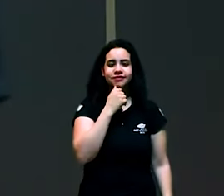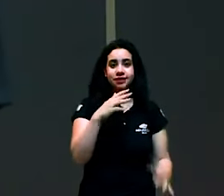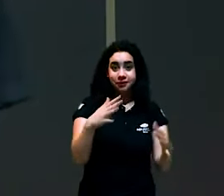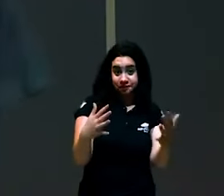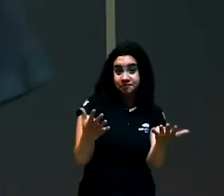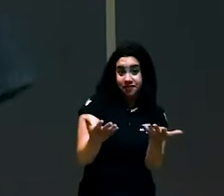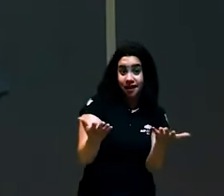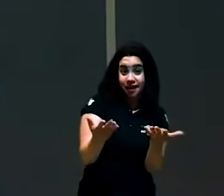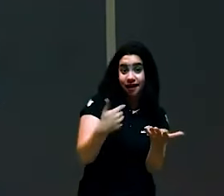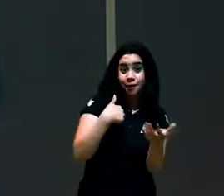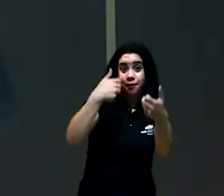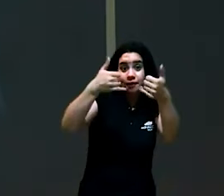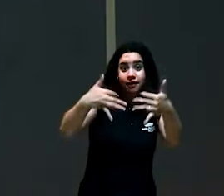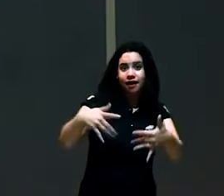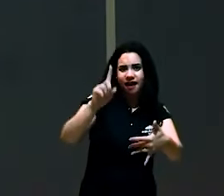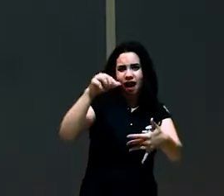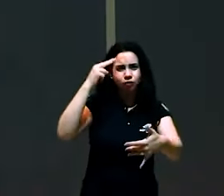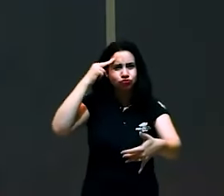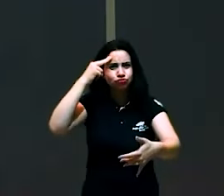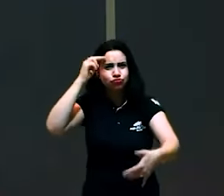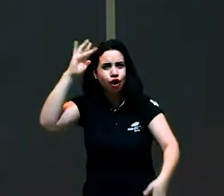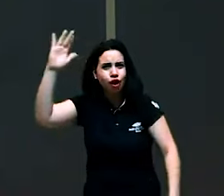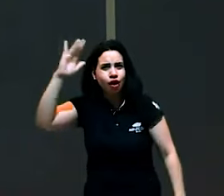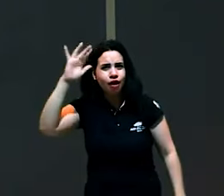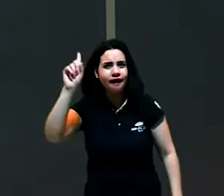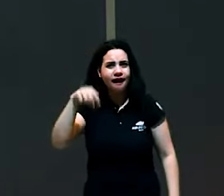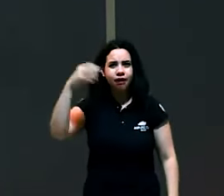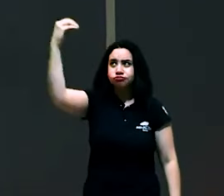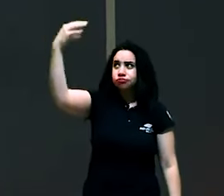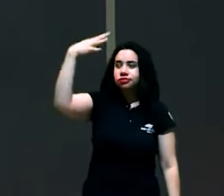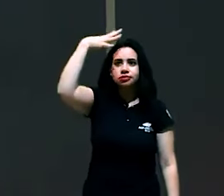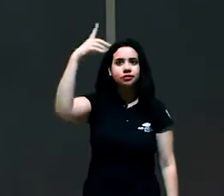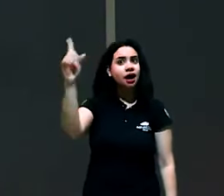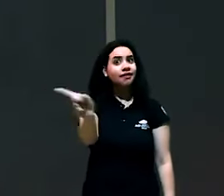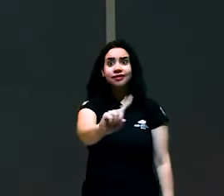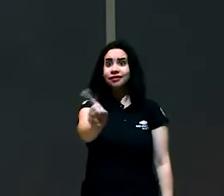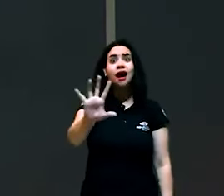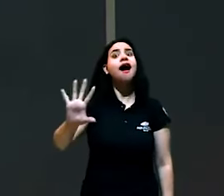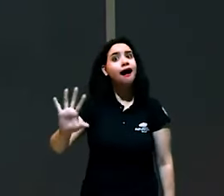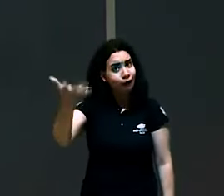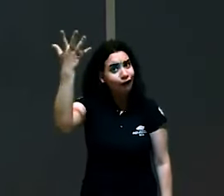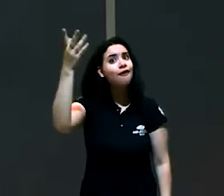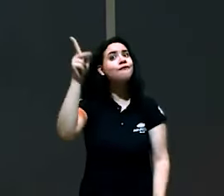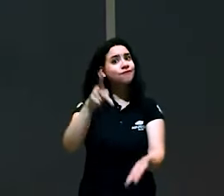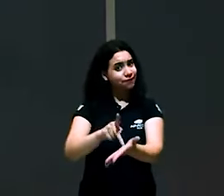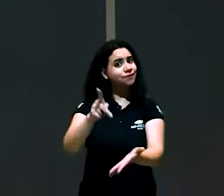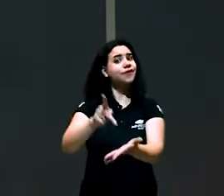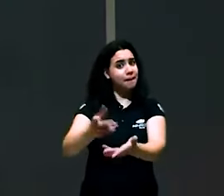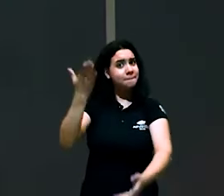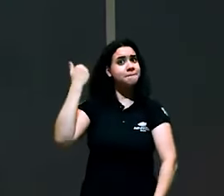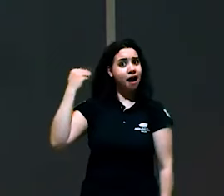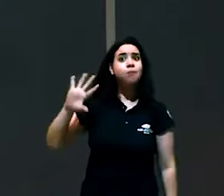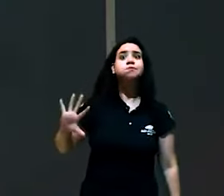viu algo e de repente não. Estamos falando de fato, de coisas que aconteceram, que estão na história, que faz parte